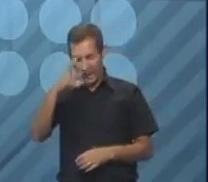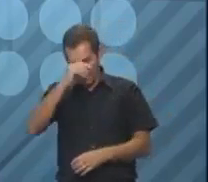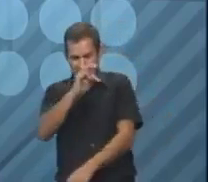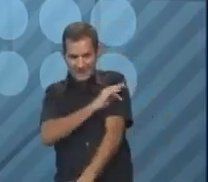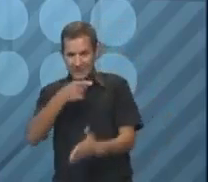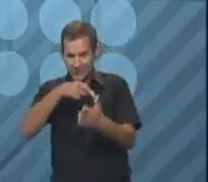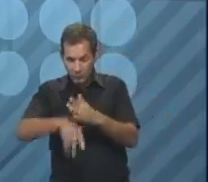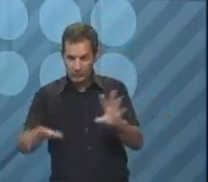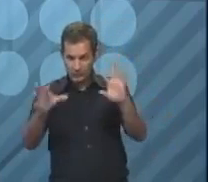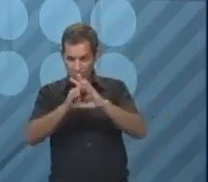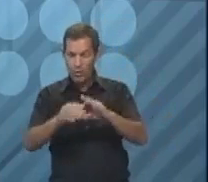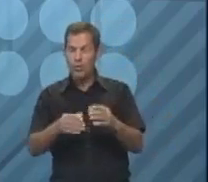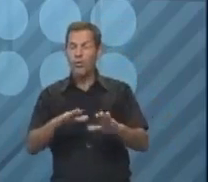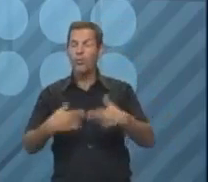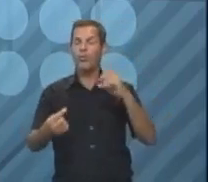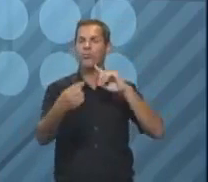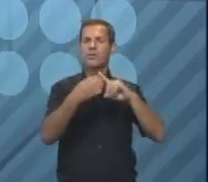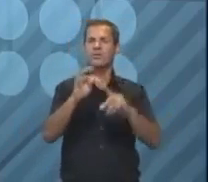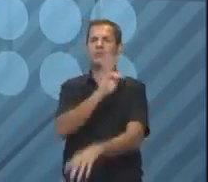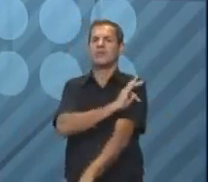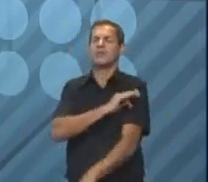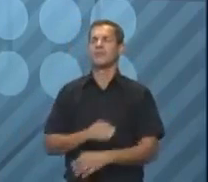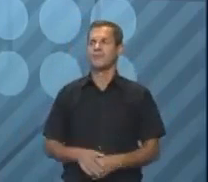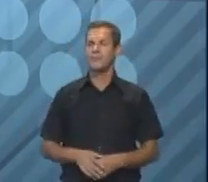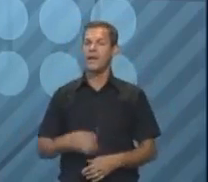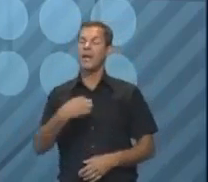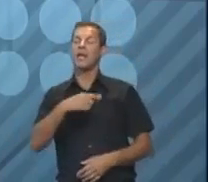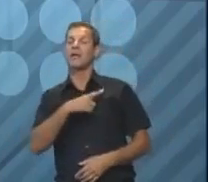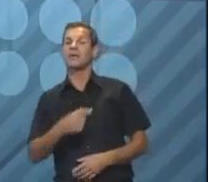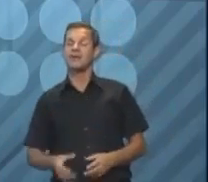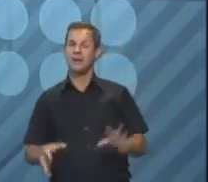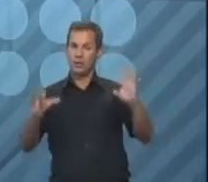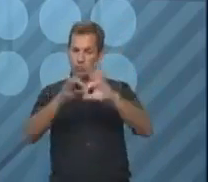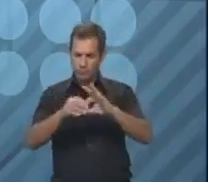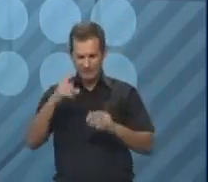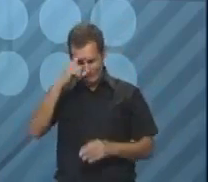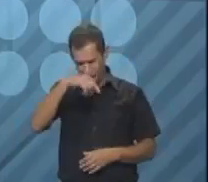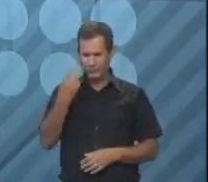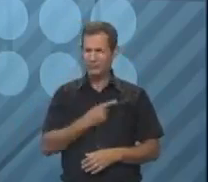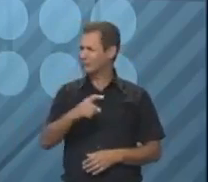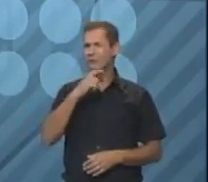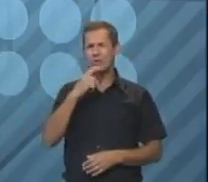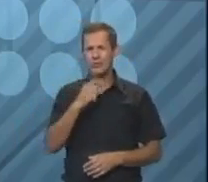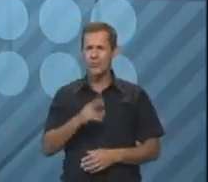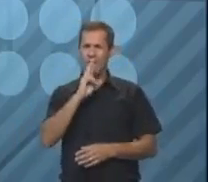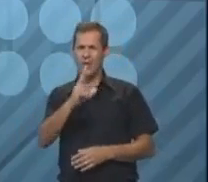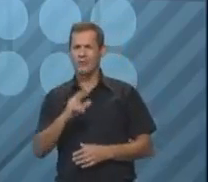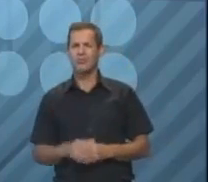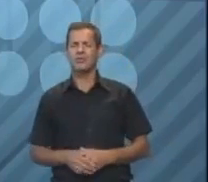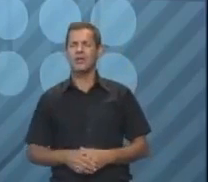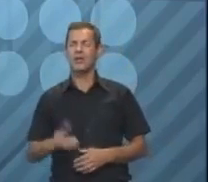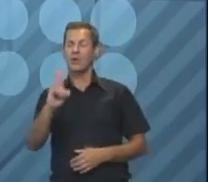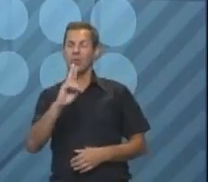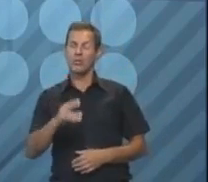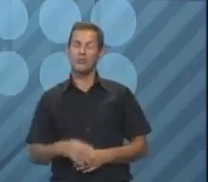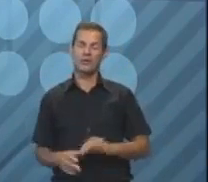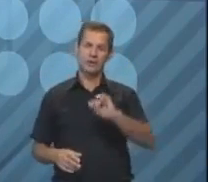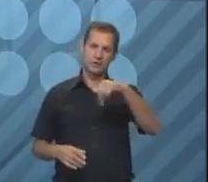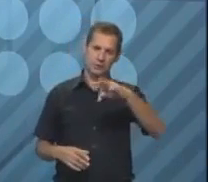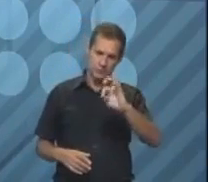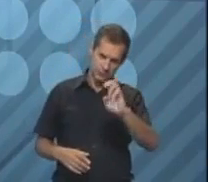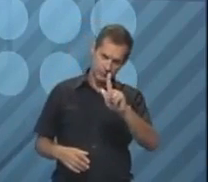avançadas de integração. Qual que é o objetivo dessas técnicas? Eu tenho uma integral complicada que a gente não consegue resolver utilizando as